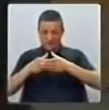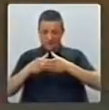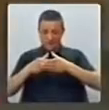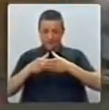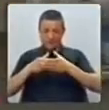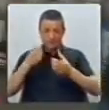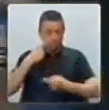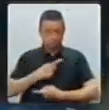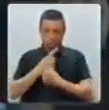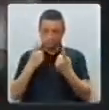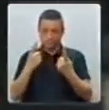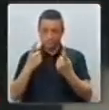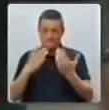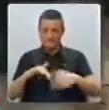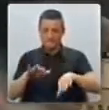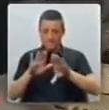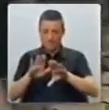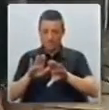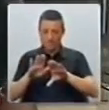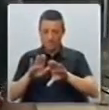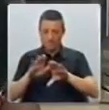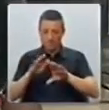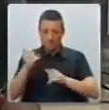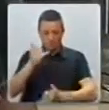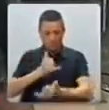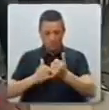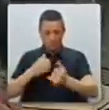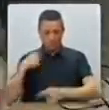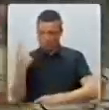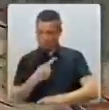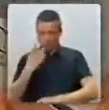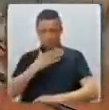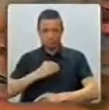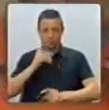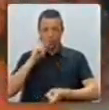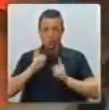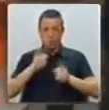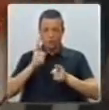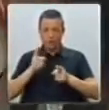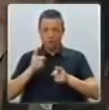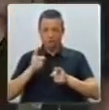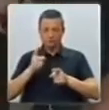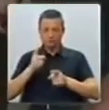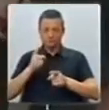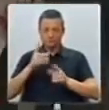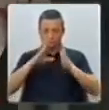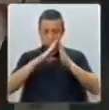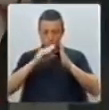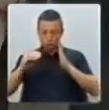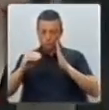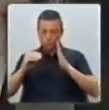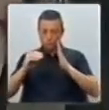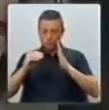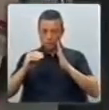também. Mas é recompensador e nós gostamos muito. E o que é que estamos agora? Portanto, o que é este protótipo? Como é que se foi feito?